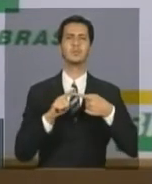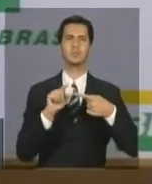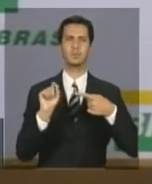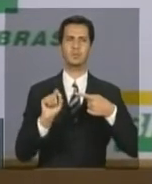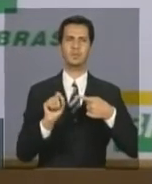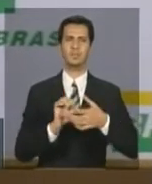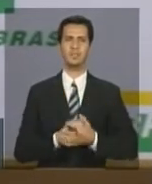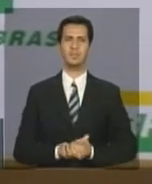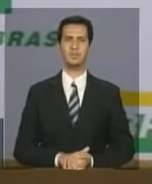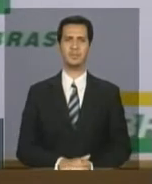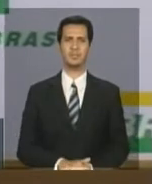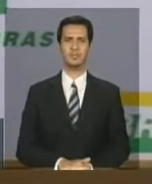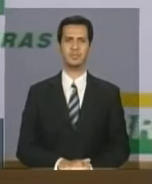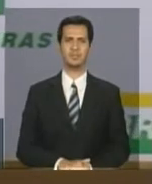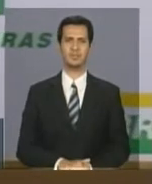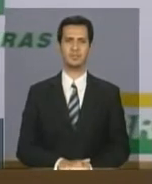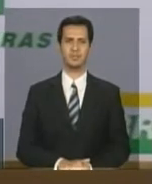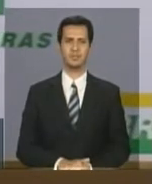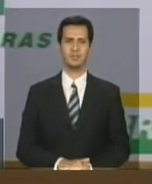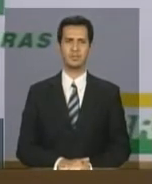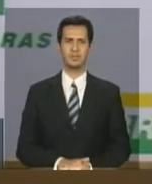Foco, gestão.